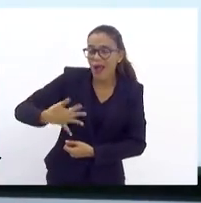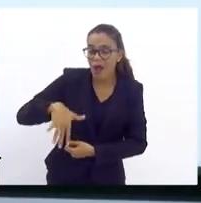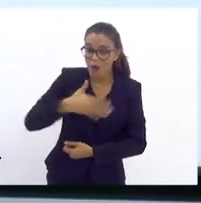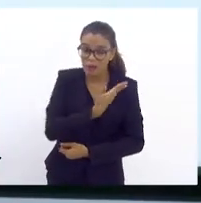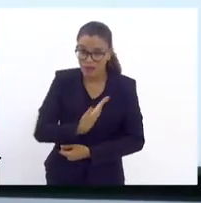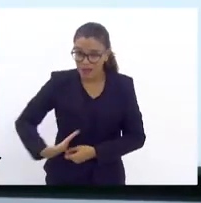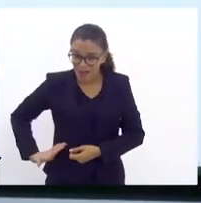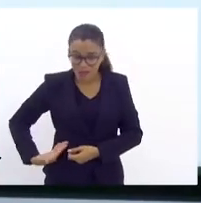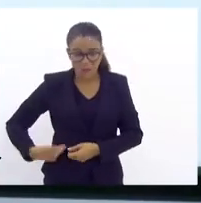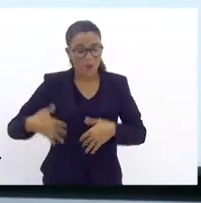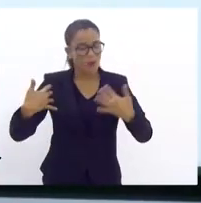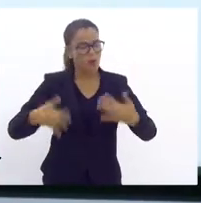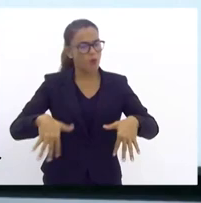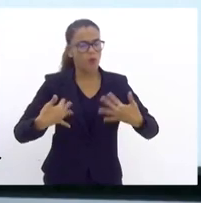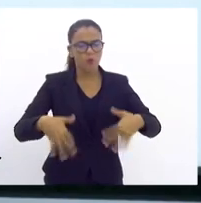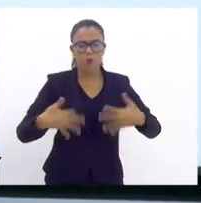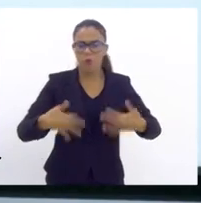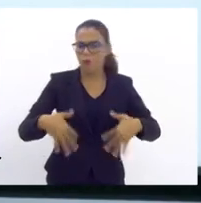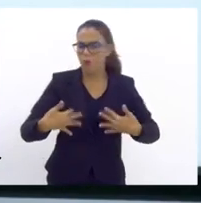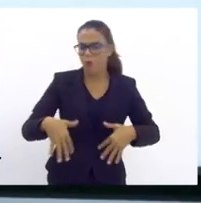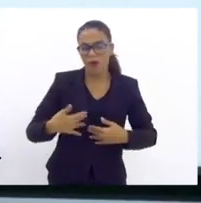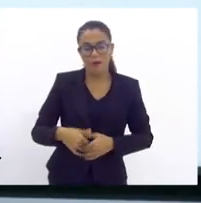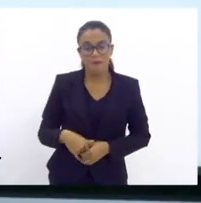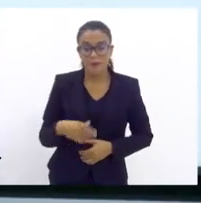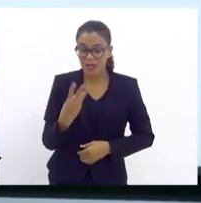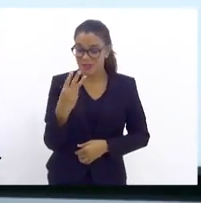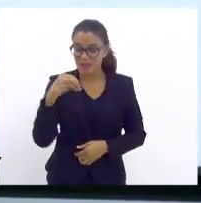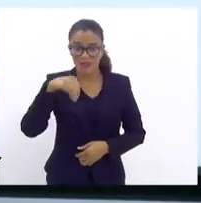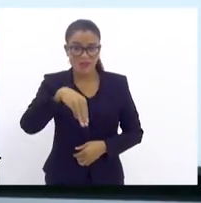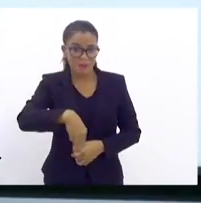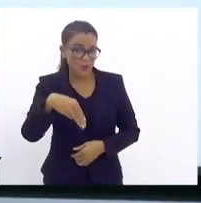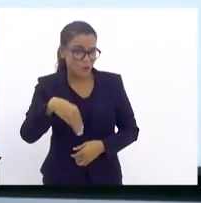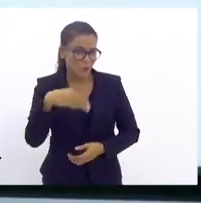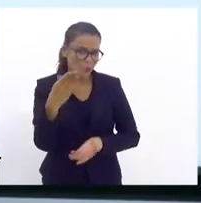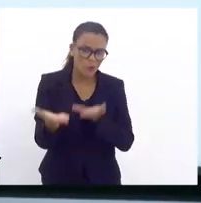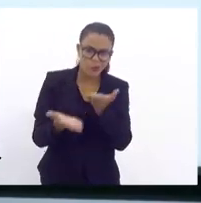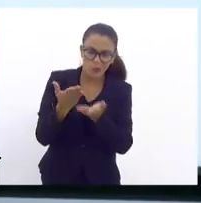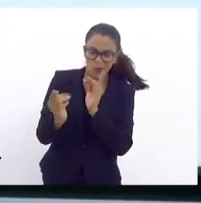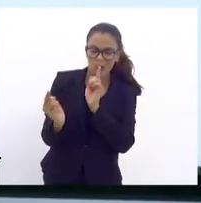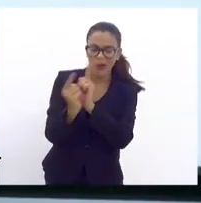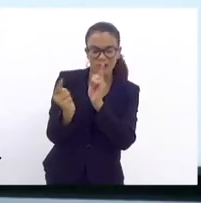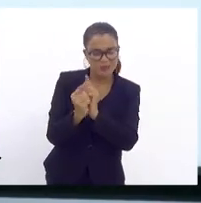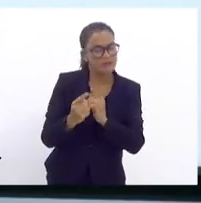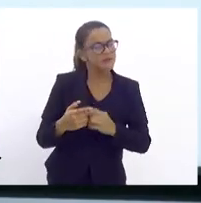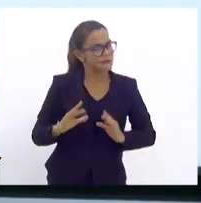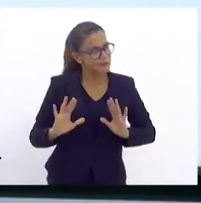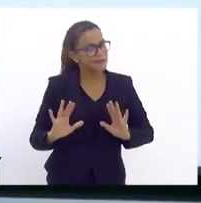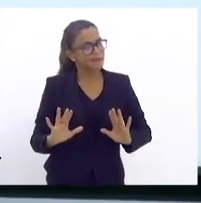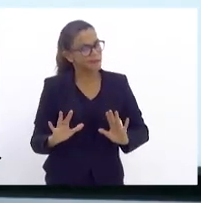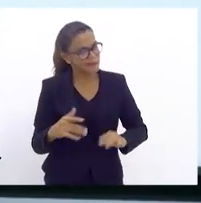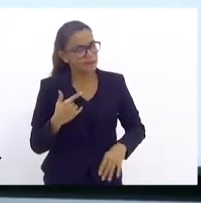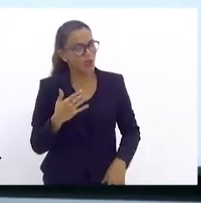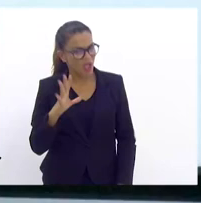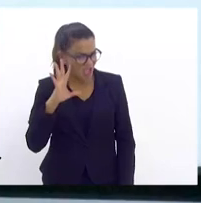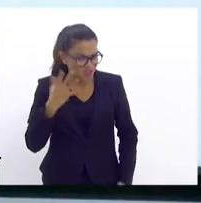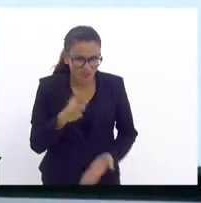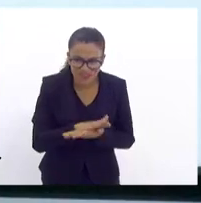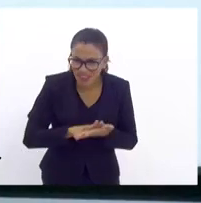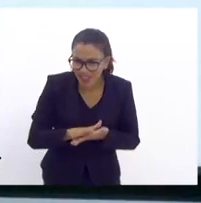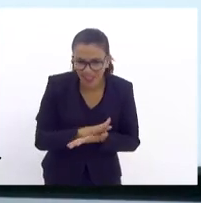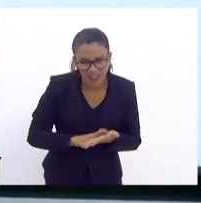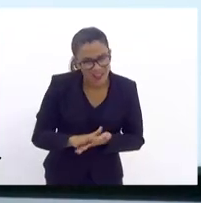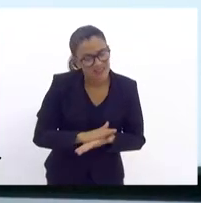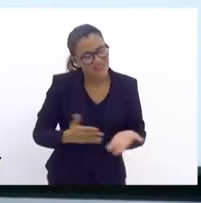pública Então isso é praticamente inviável porque 30 minutos de atendimento vamos combinar gente resolve quase nada